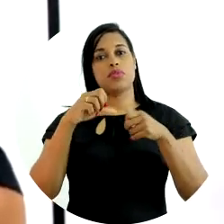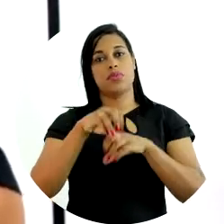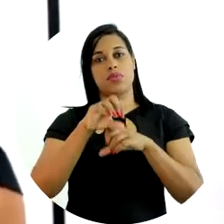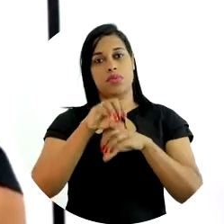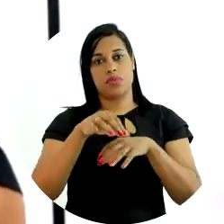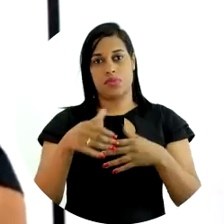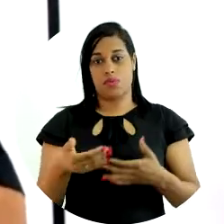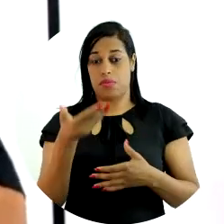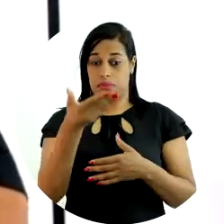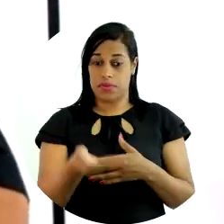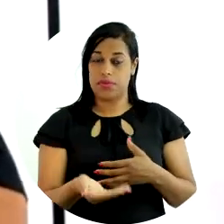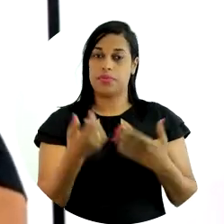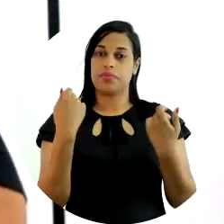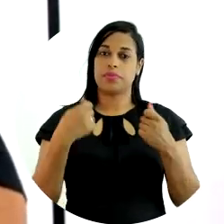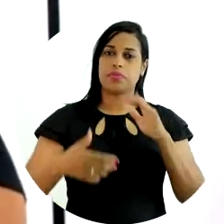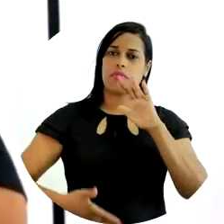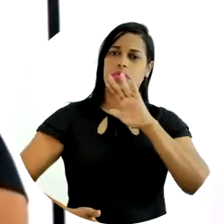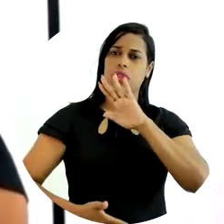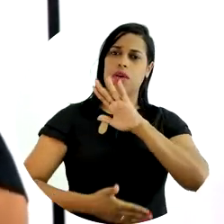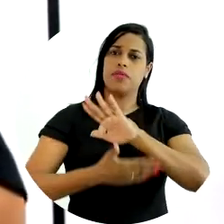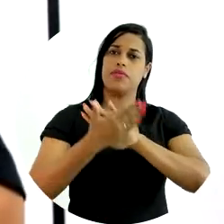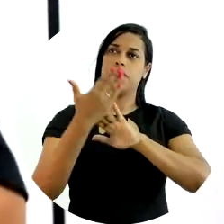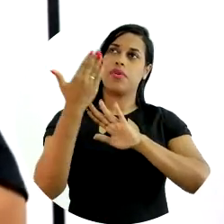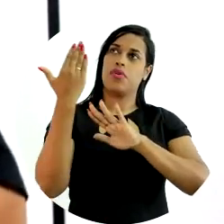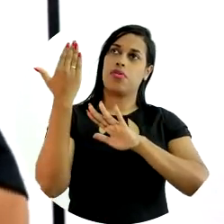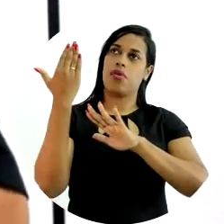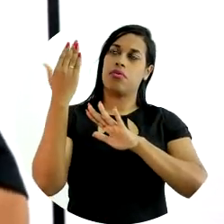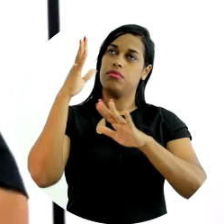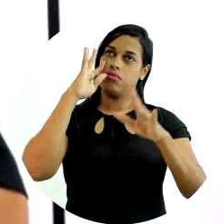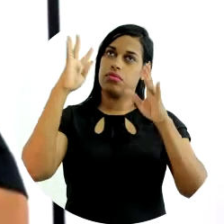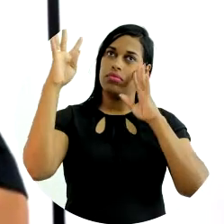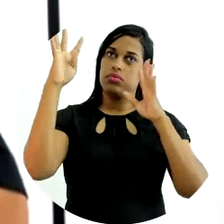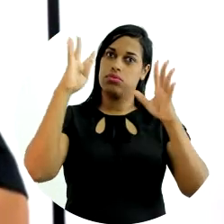educação. E aí, para isso, nós vamos fazer uma viagem